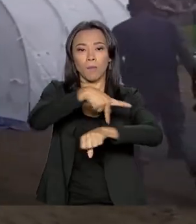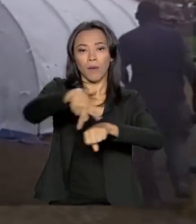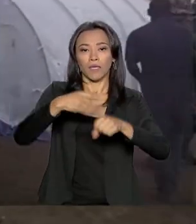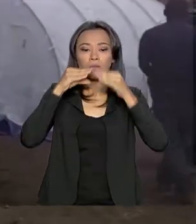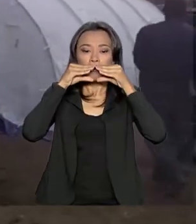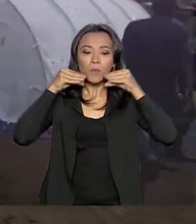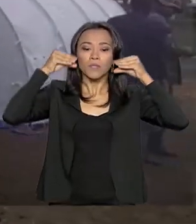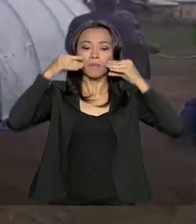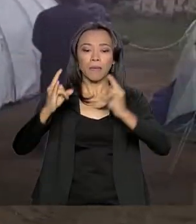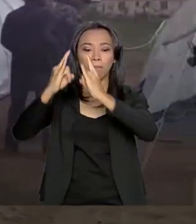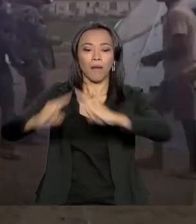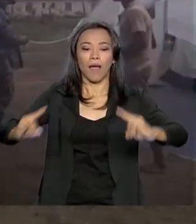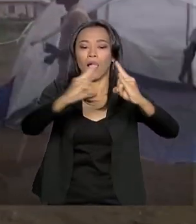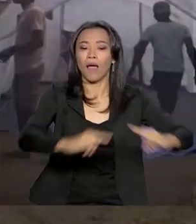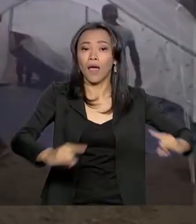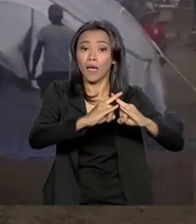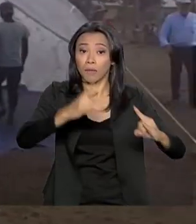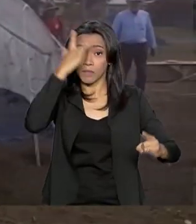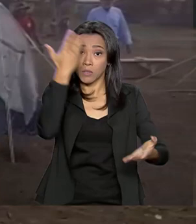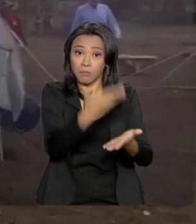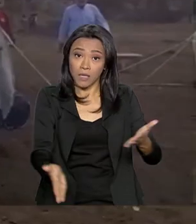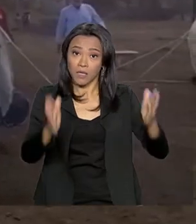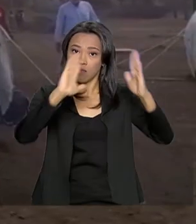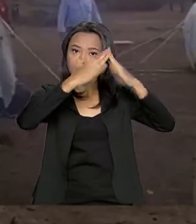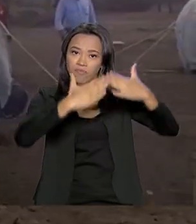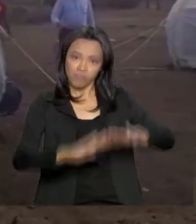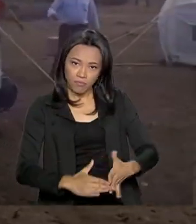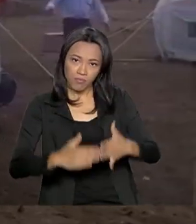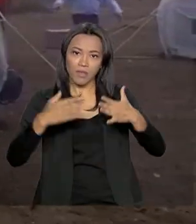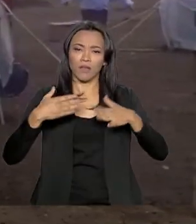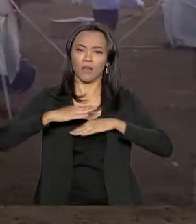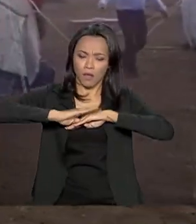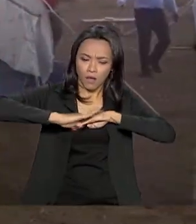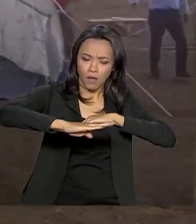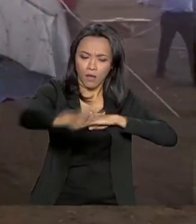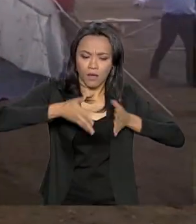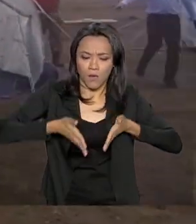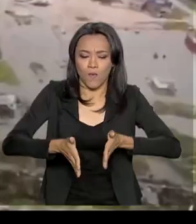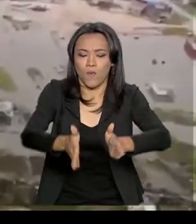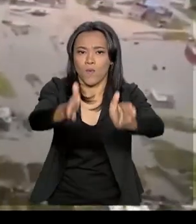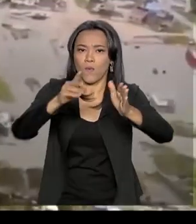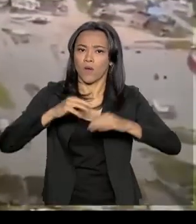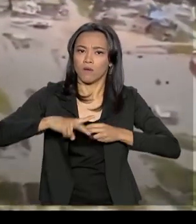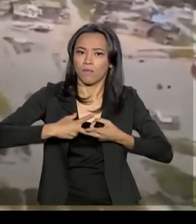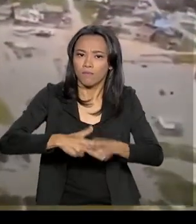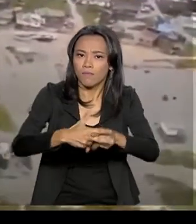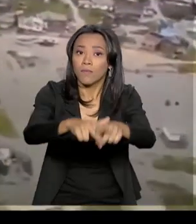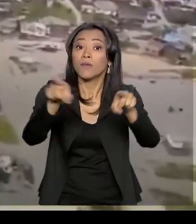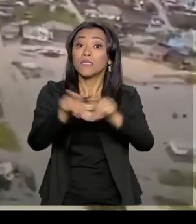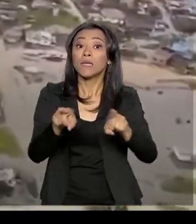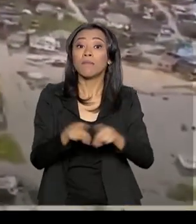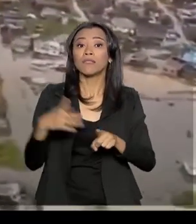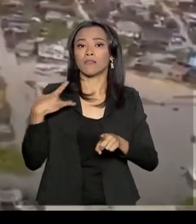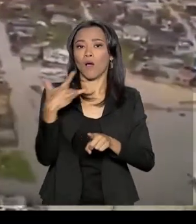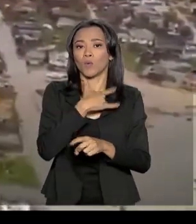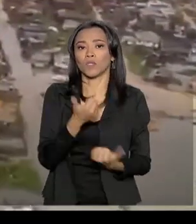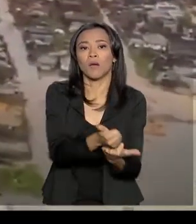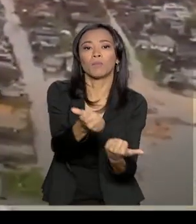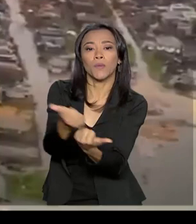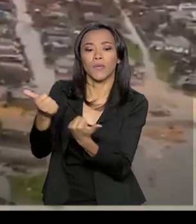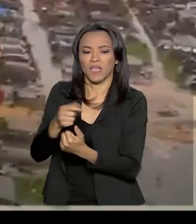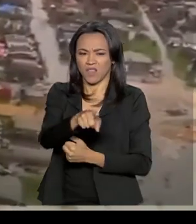de barracas para desabrigados desobstrução de vias e em ações de saúde em março o ciclone dae